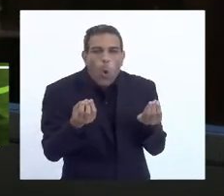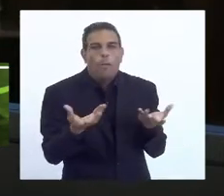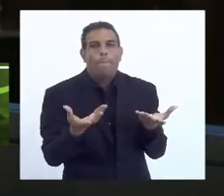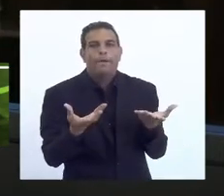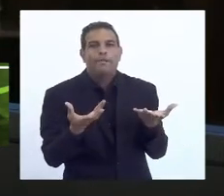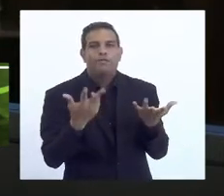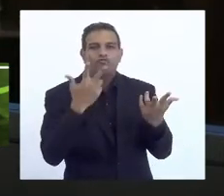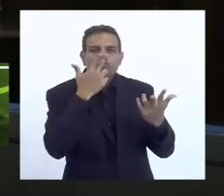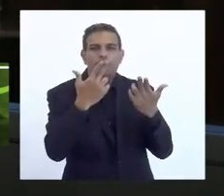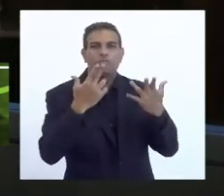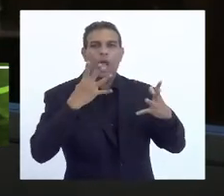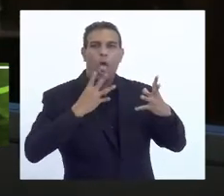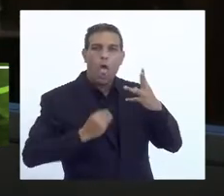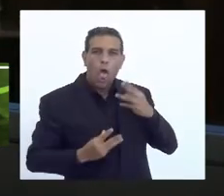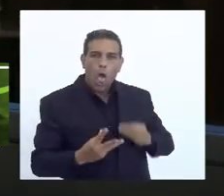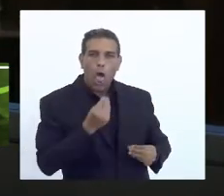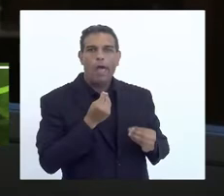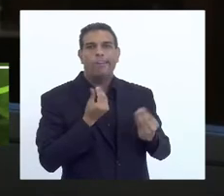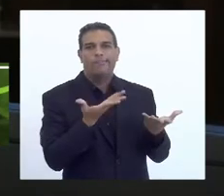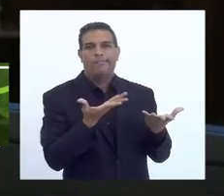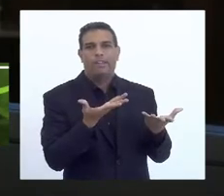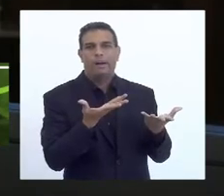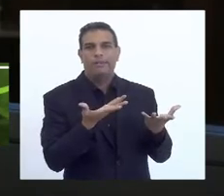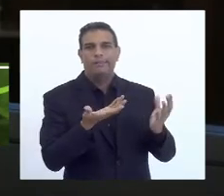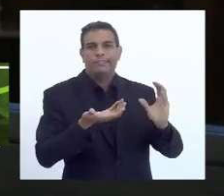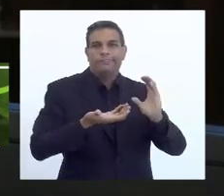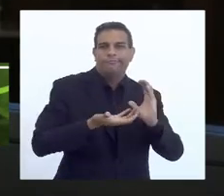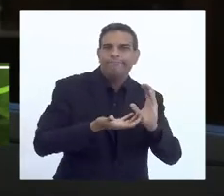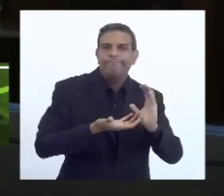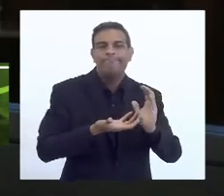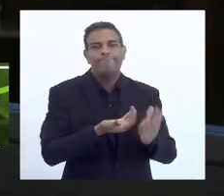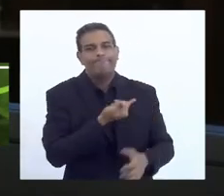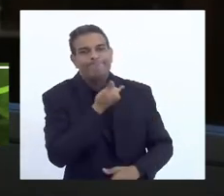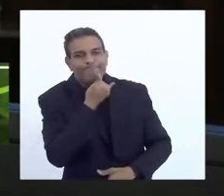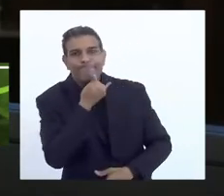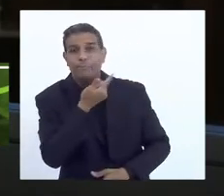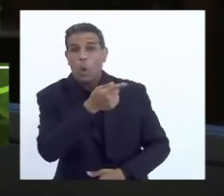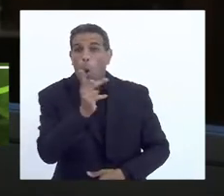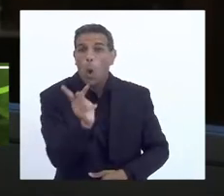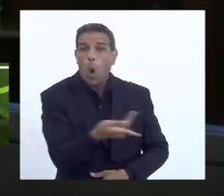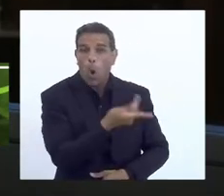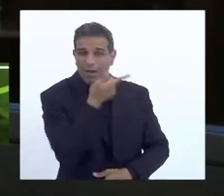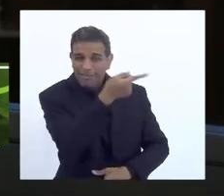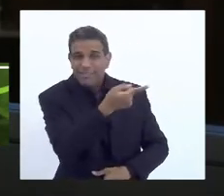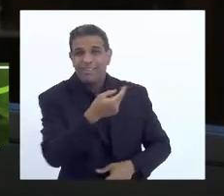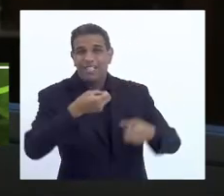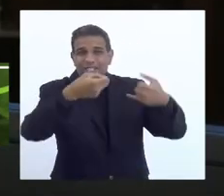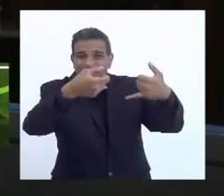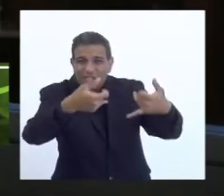todo o traje dentro do parlamento. Acho que o que a Isa Pena